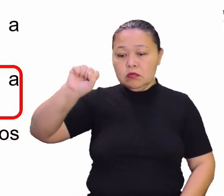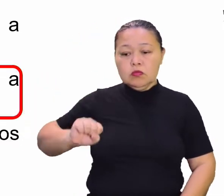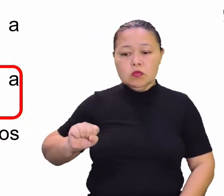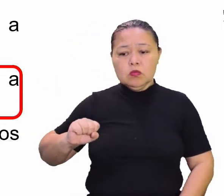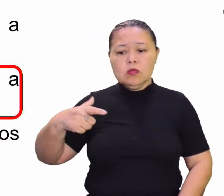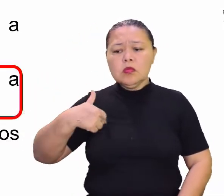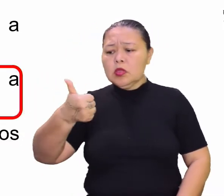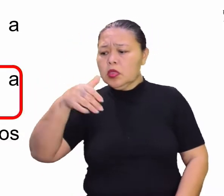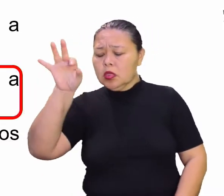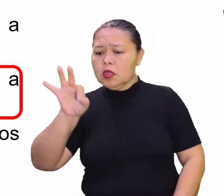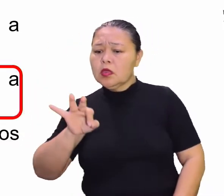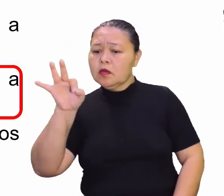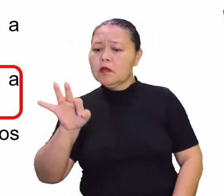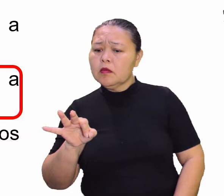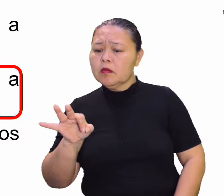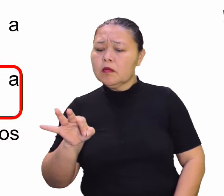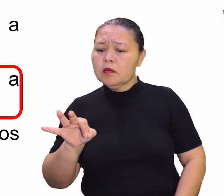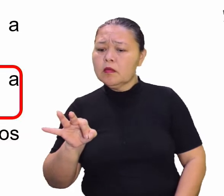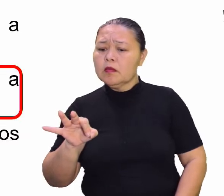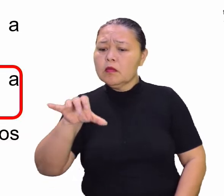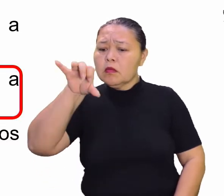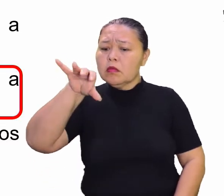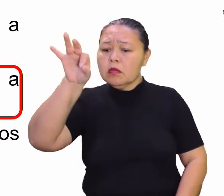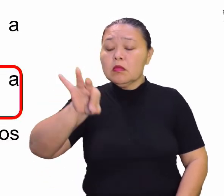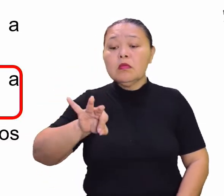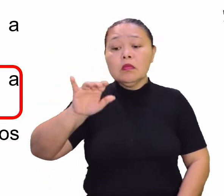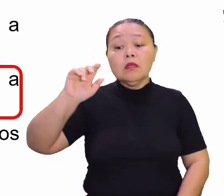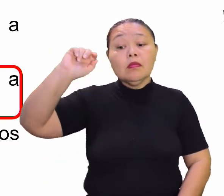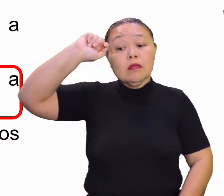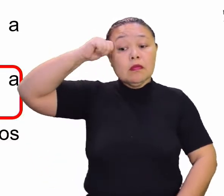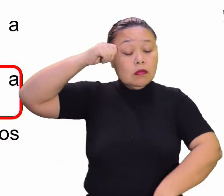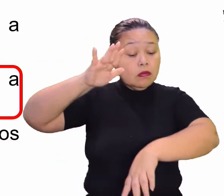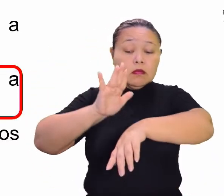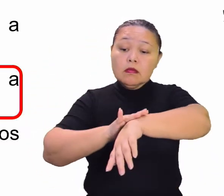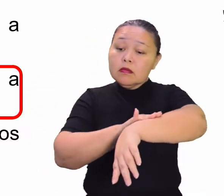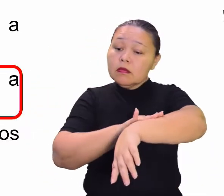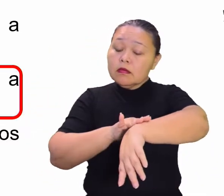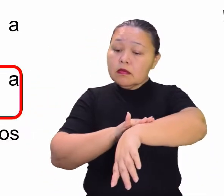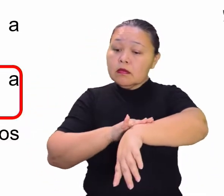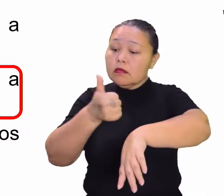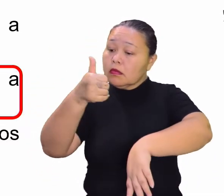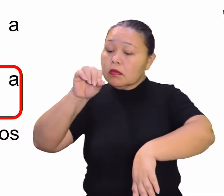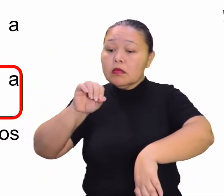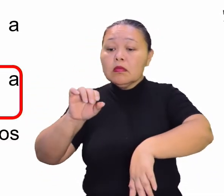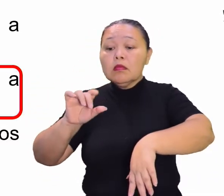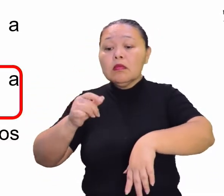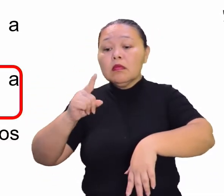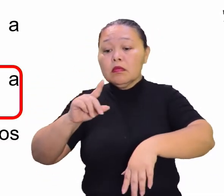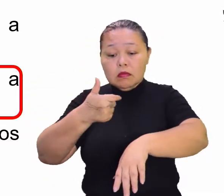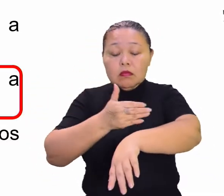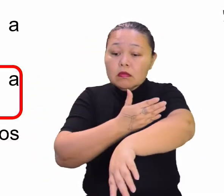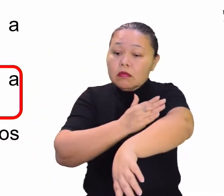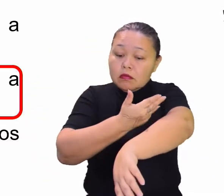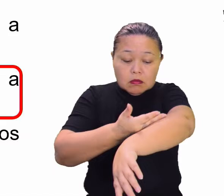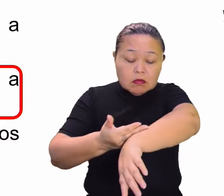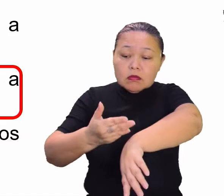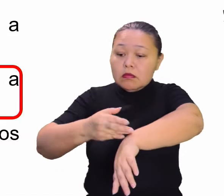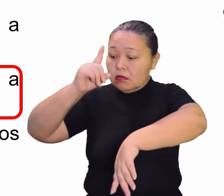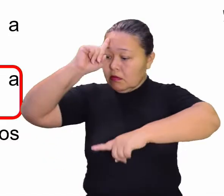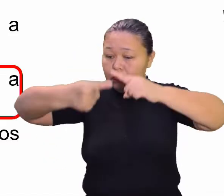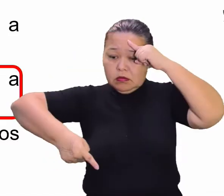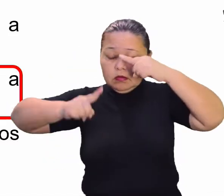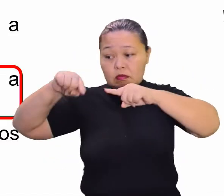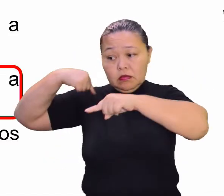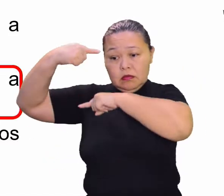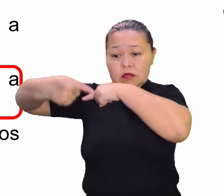menos 10%, enquanto 90% era negra. Exato. E esses 10% aqui mandavam lá. Com certeza, né? Que eram os